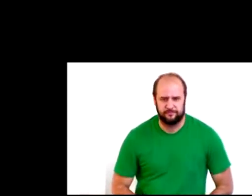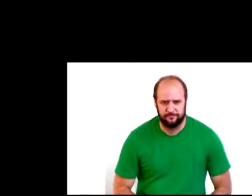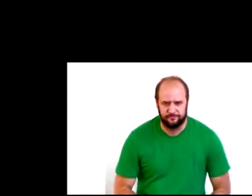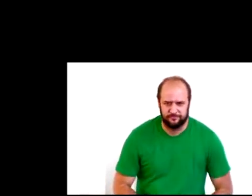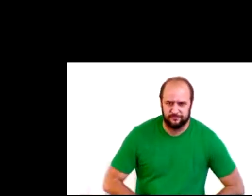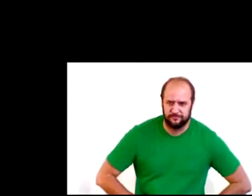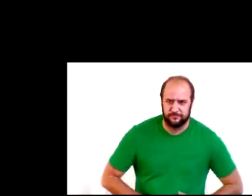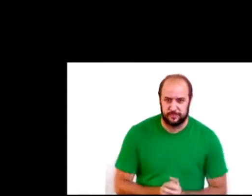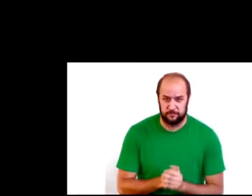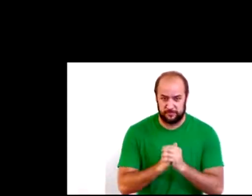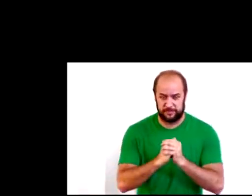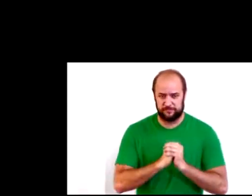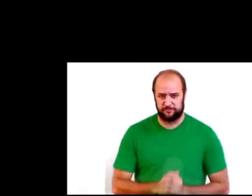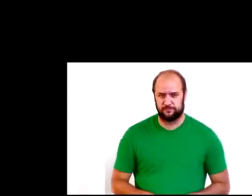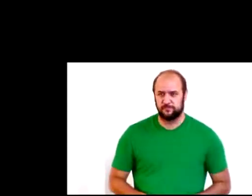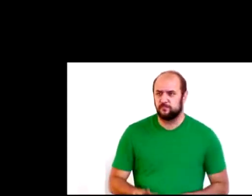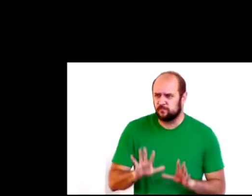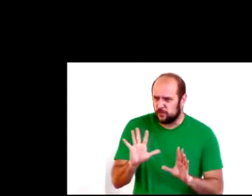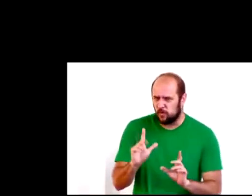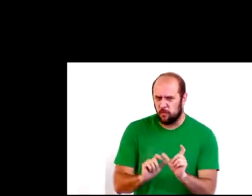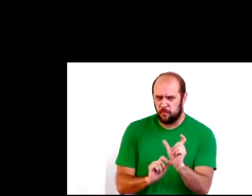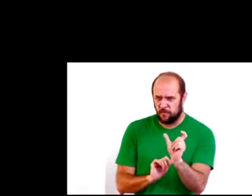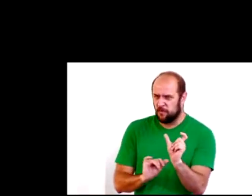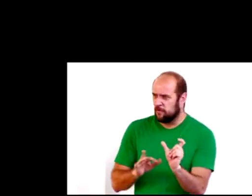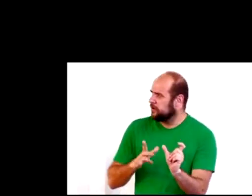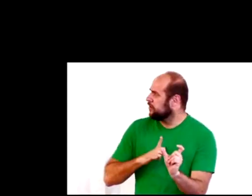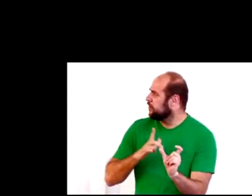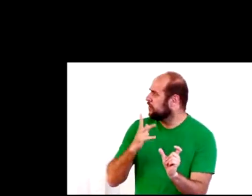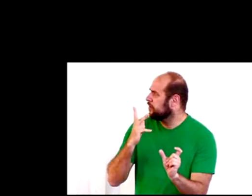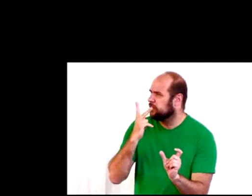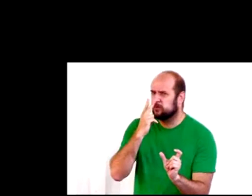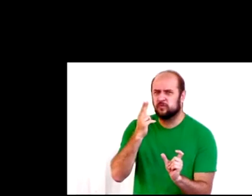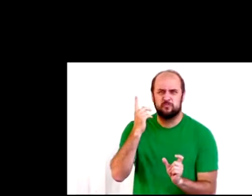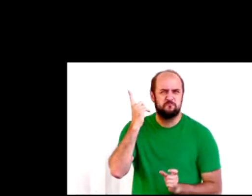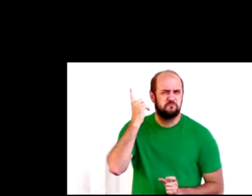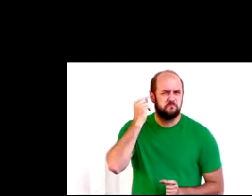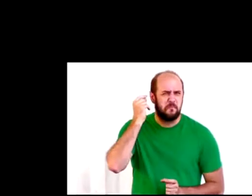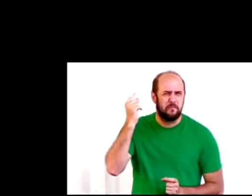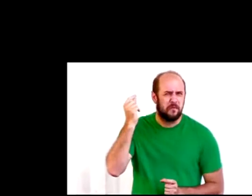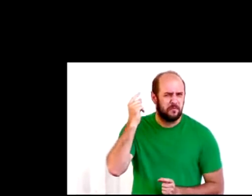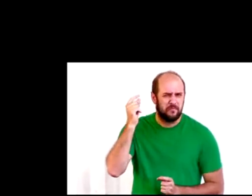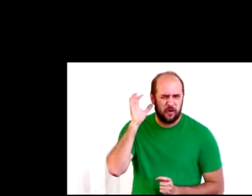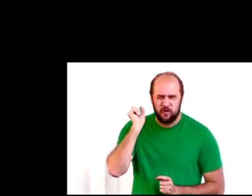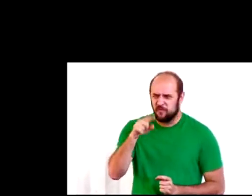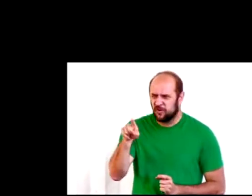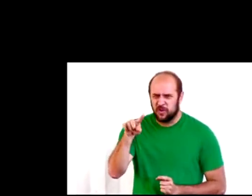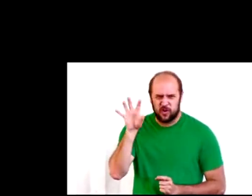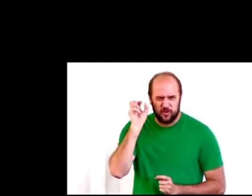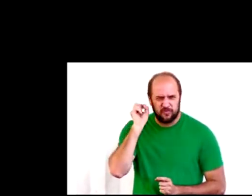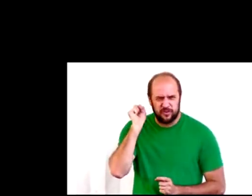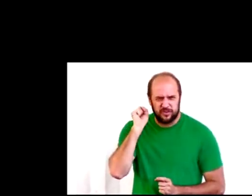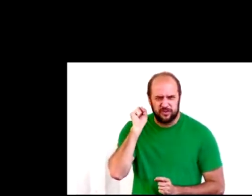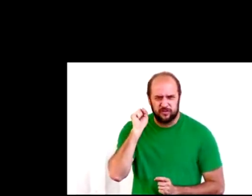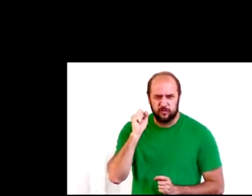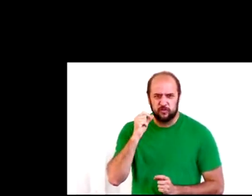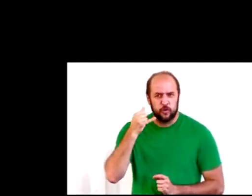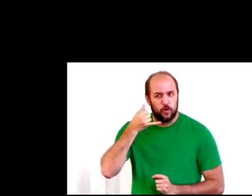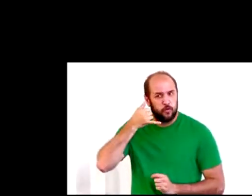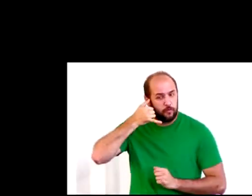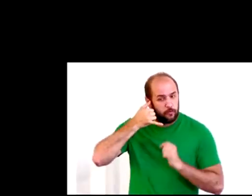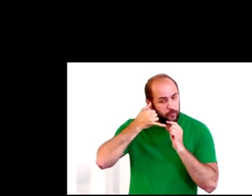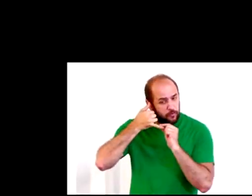Meus irmãos, um detalhe técnico só, eu tenho a impressão que está estourando um pouquinho, é perceptível aos irmãos? Então eu vou trocar de